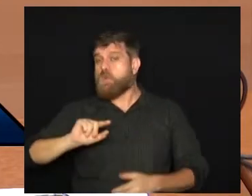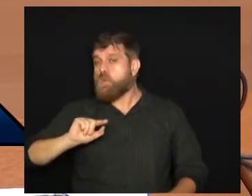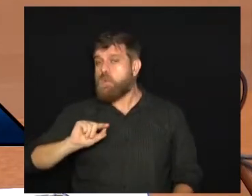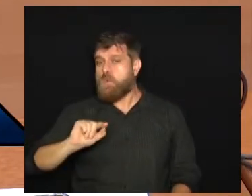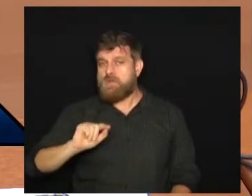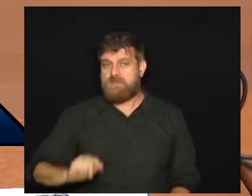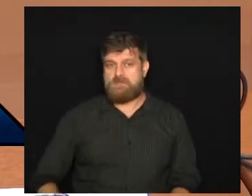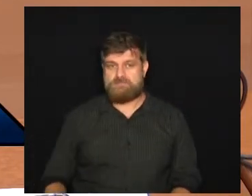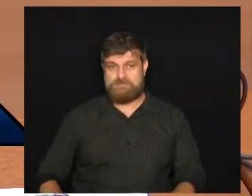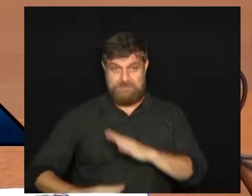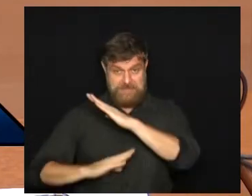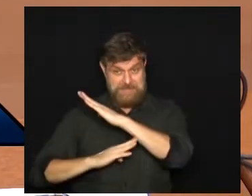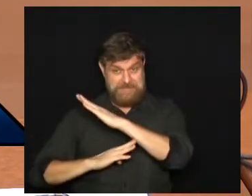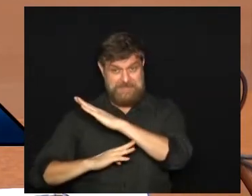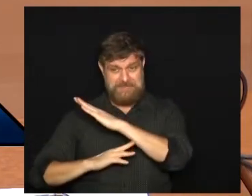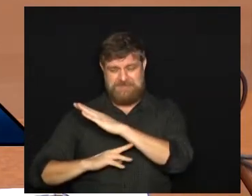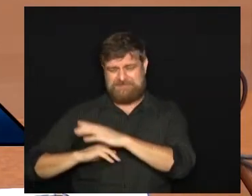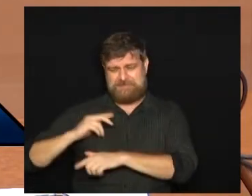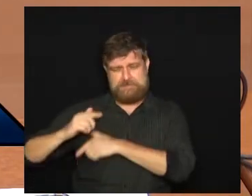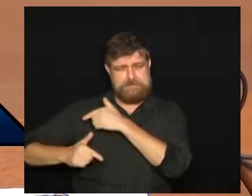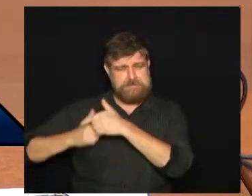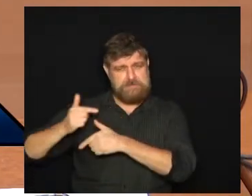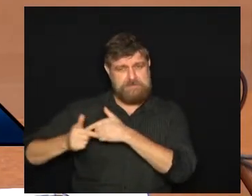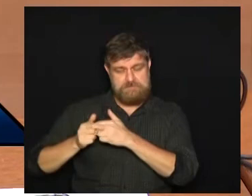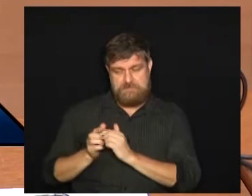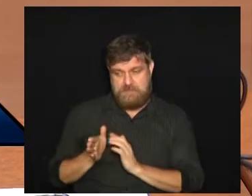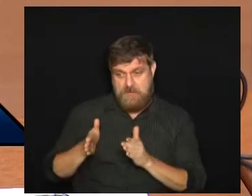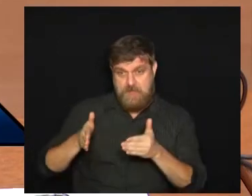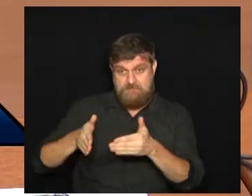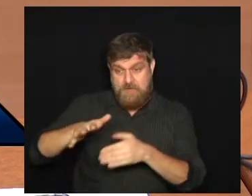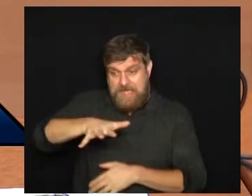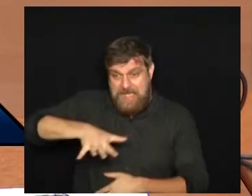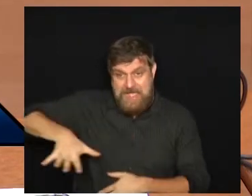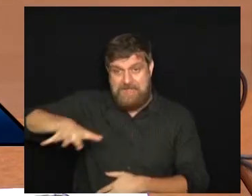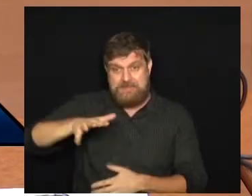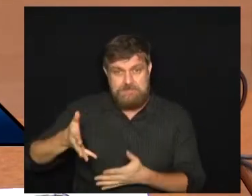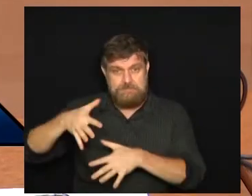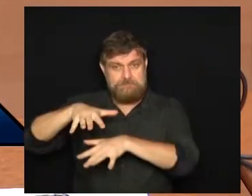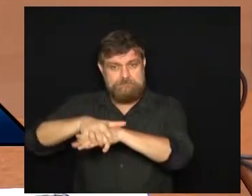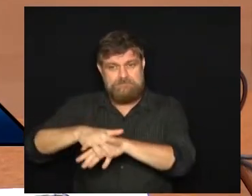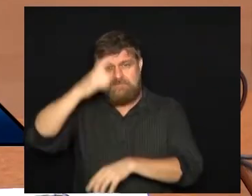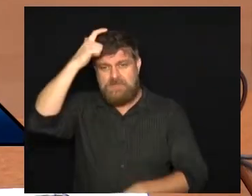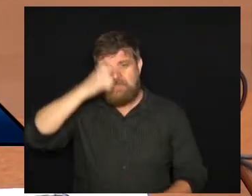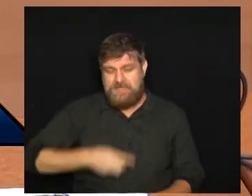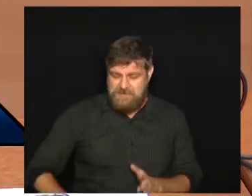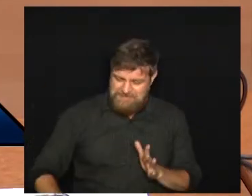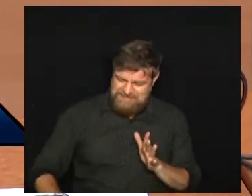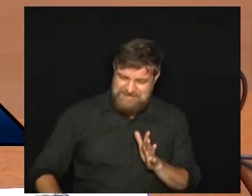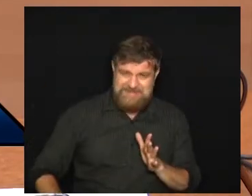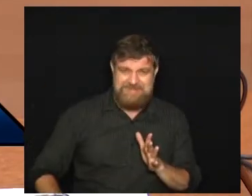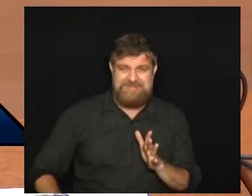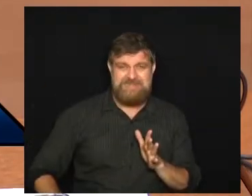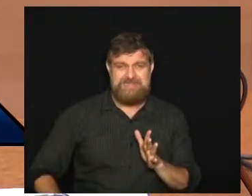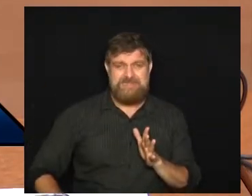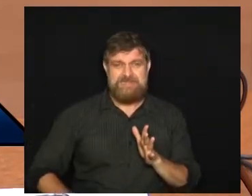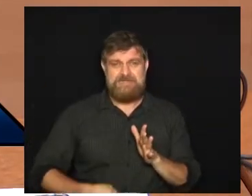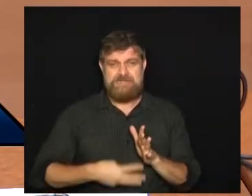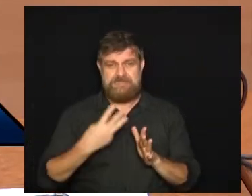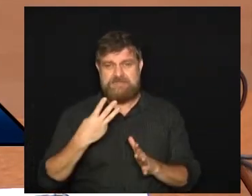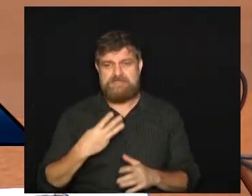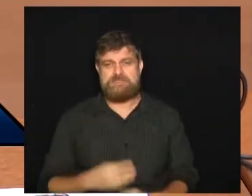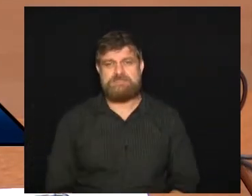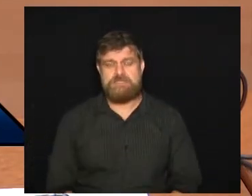o Legislativo está sim caminhando nesse sentido. Eu estou já como estou no